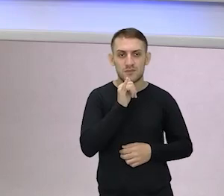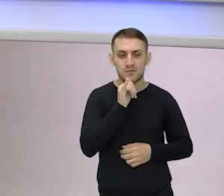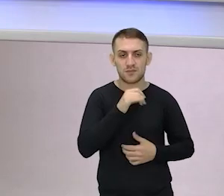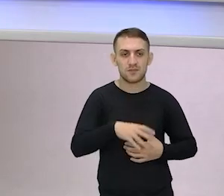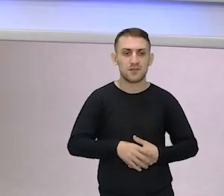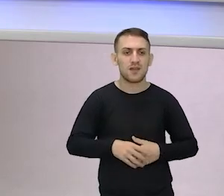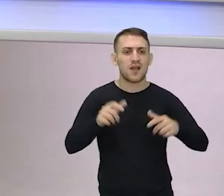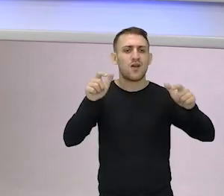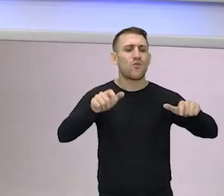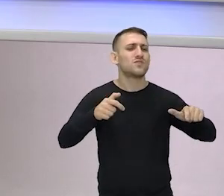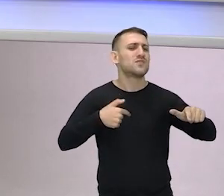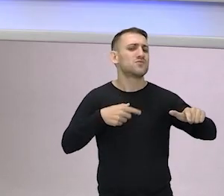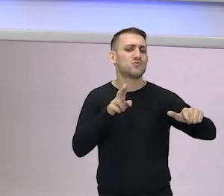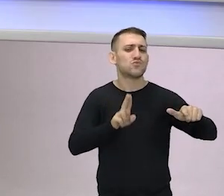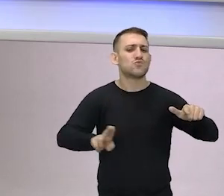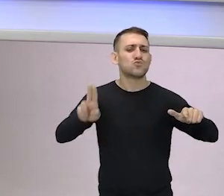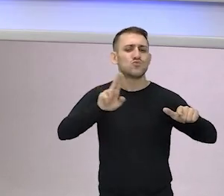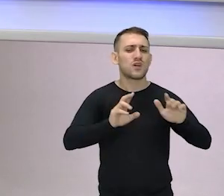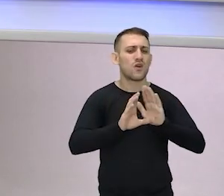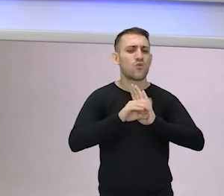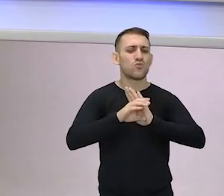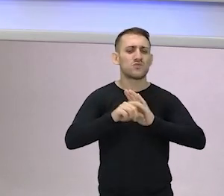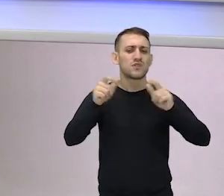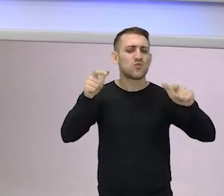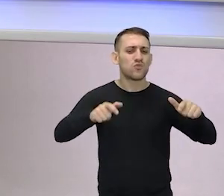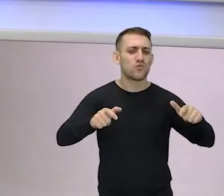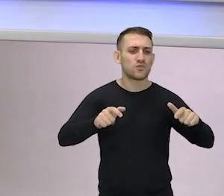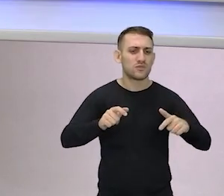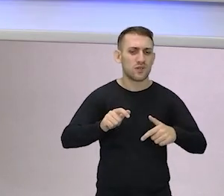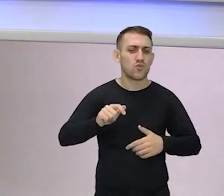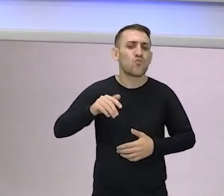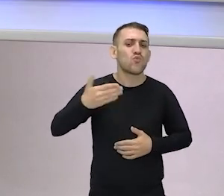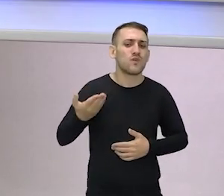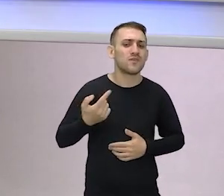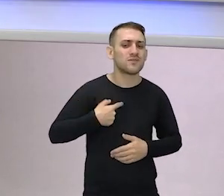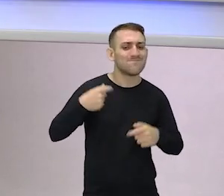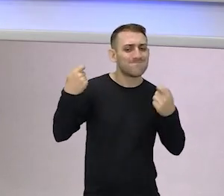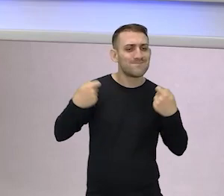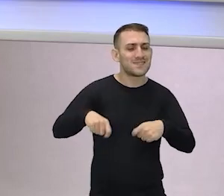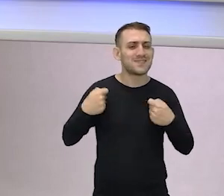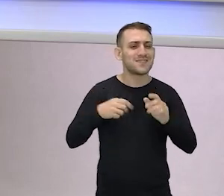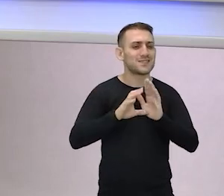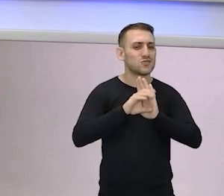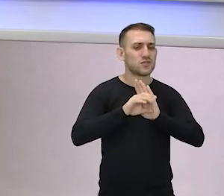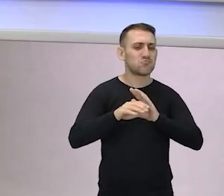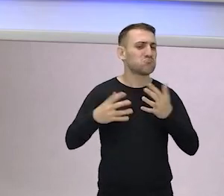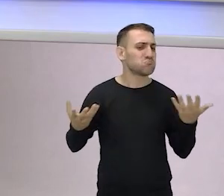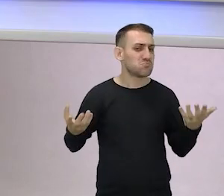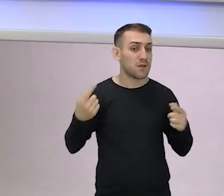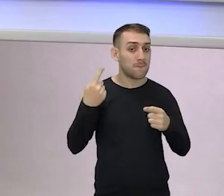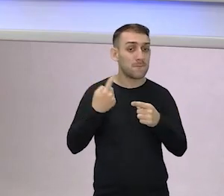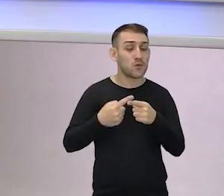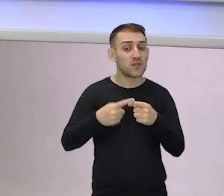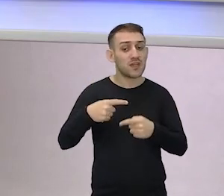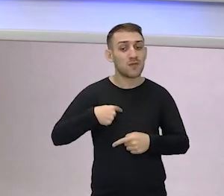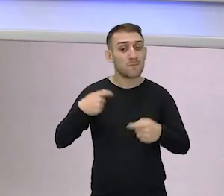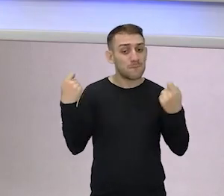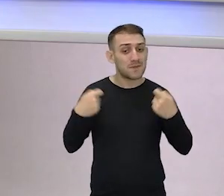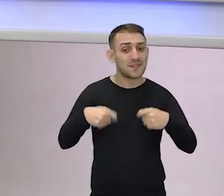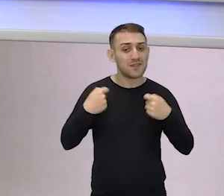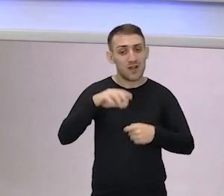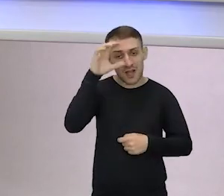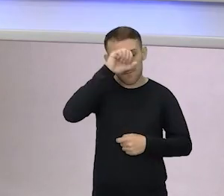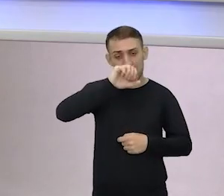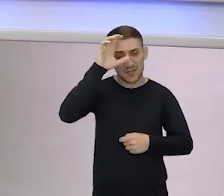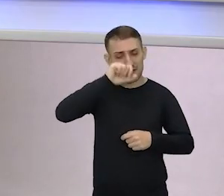aonde eu vou utilizar esse conceito? Quando eu preciso desse conceito? Por que eu preciso